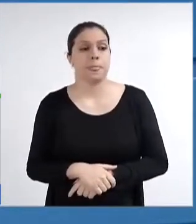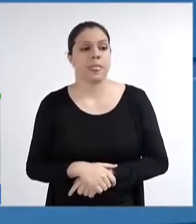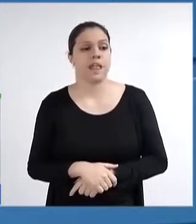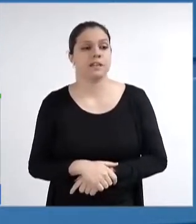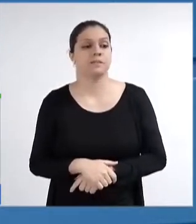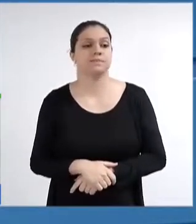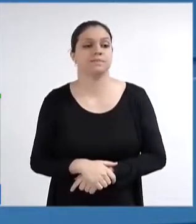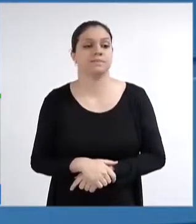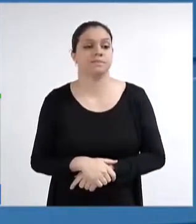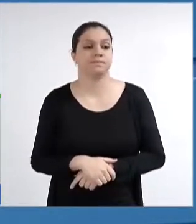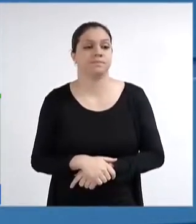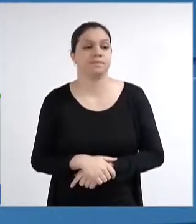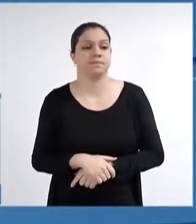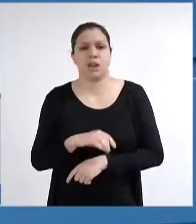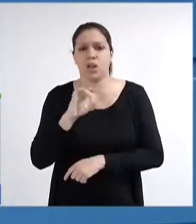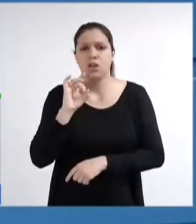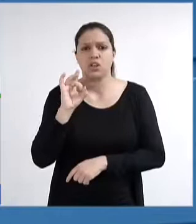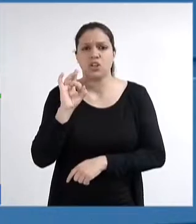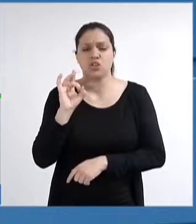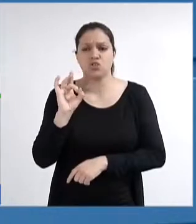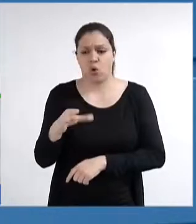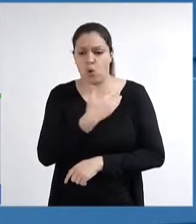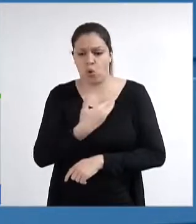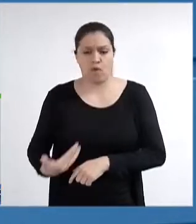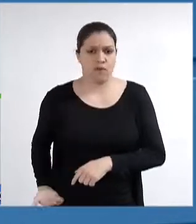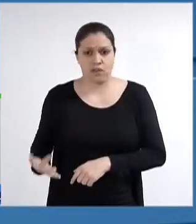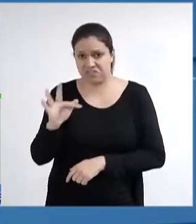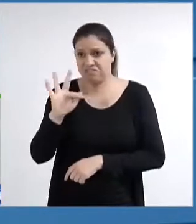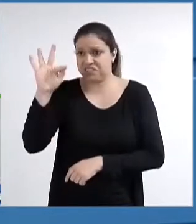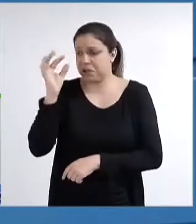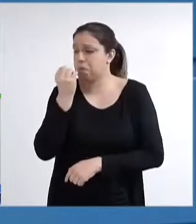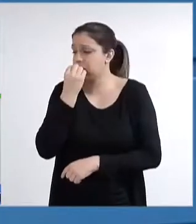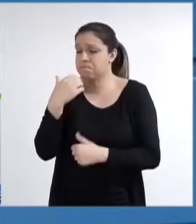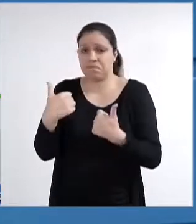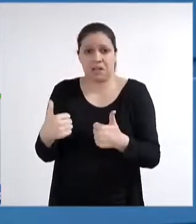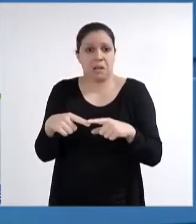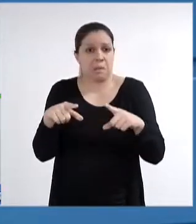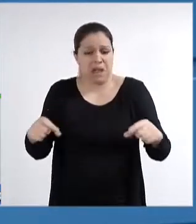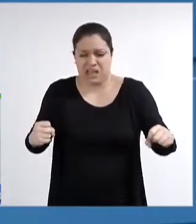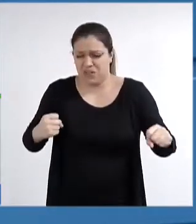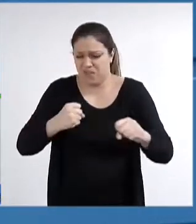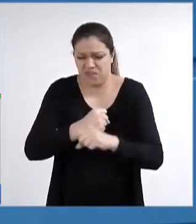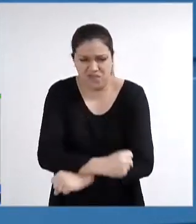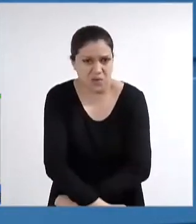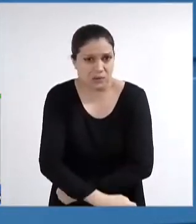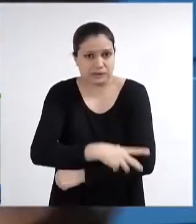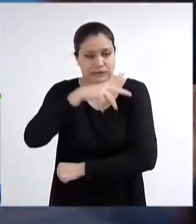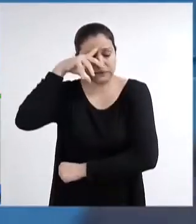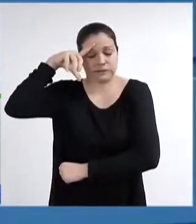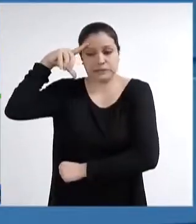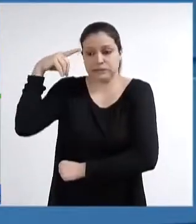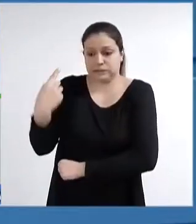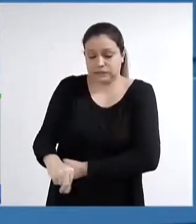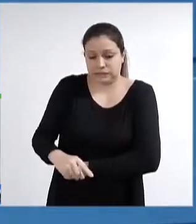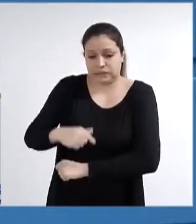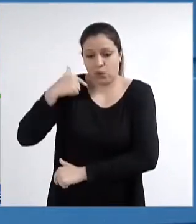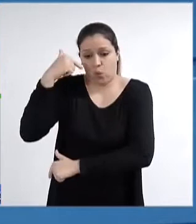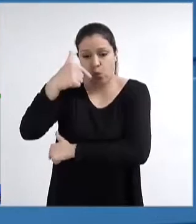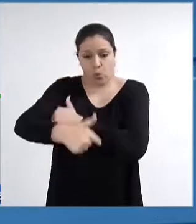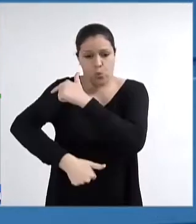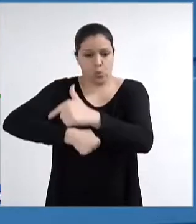só uma parte está levando vantagem nisso, que é o governo federal. E todo o esforço de toda a